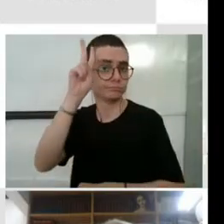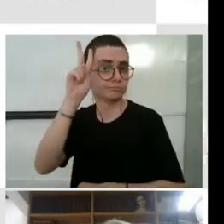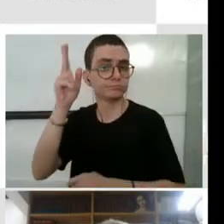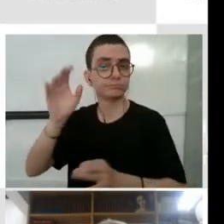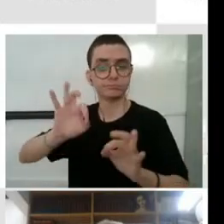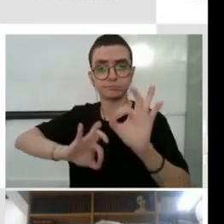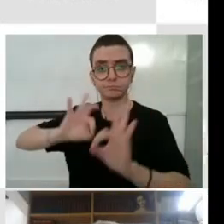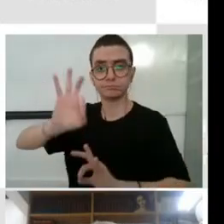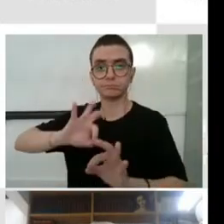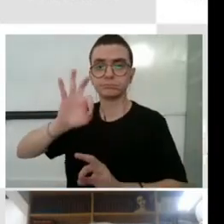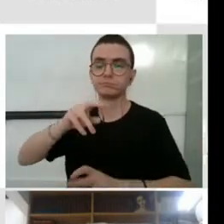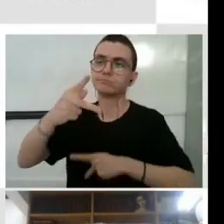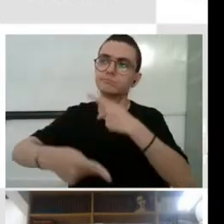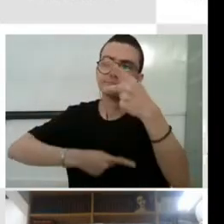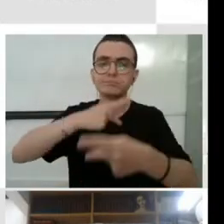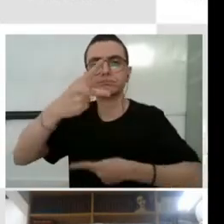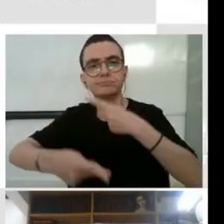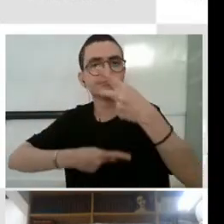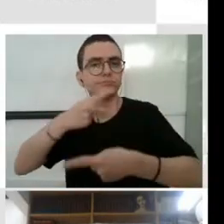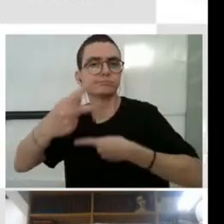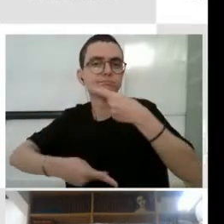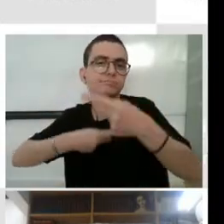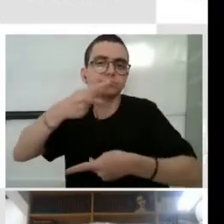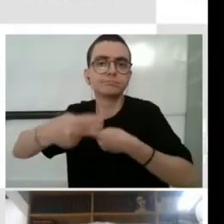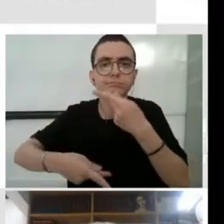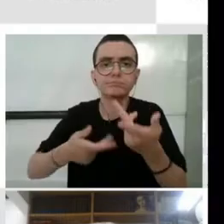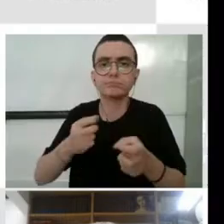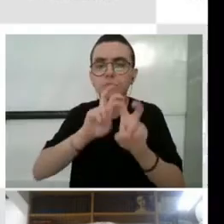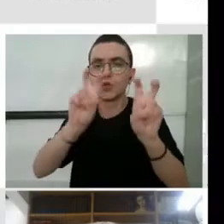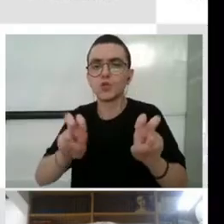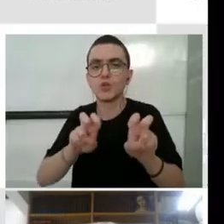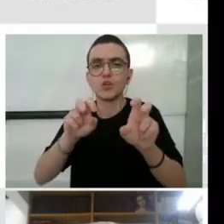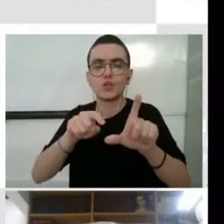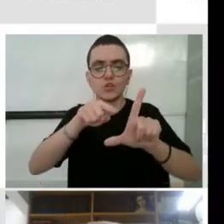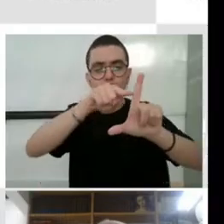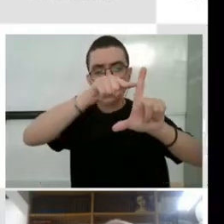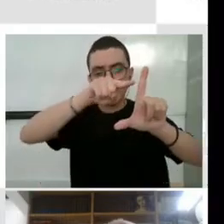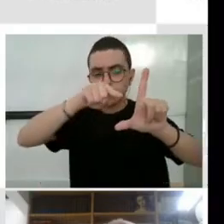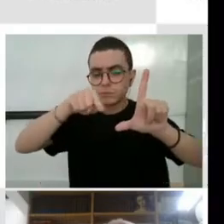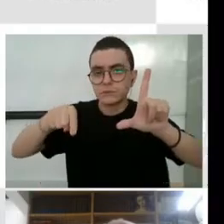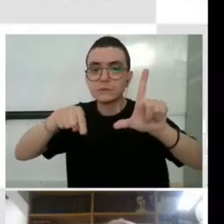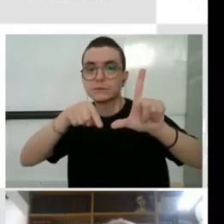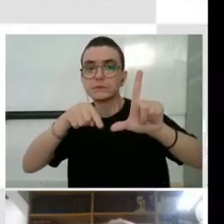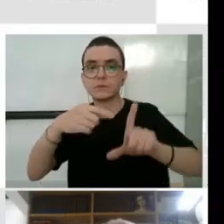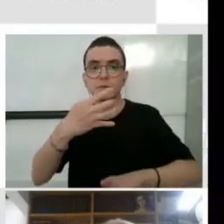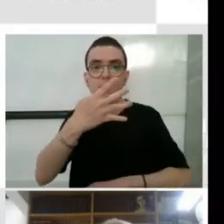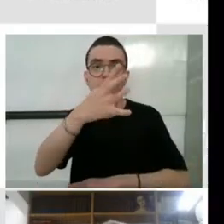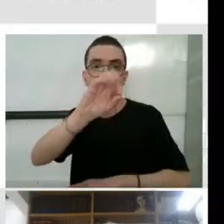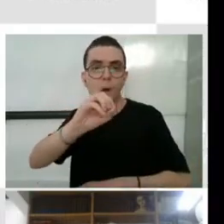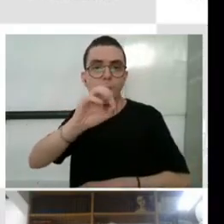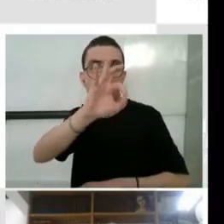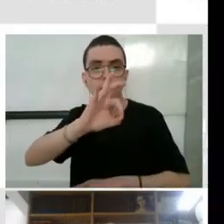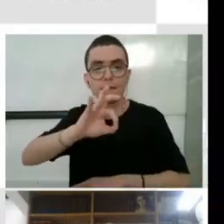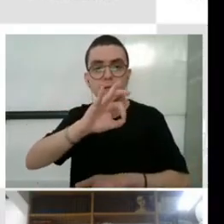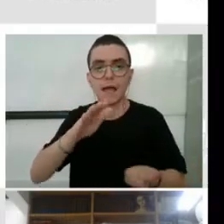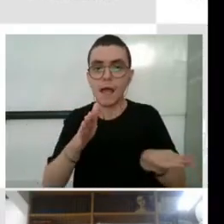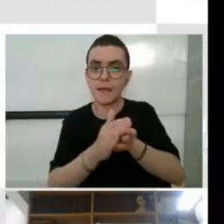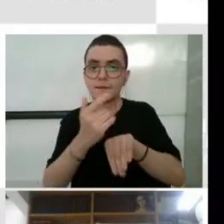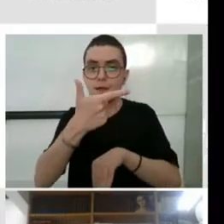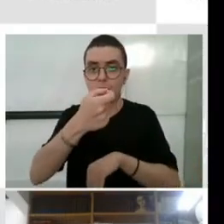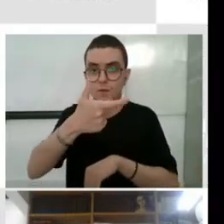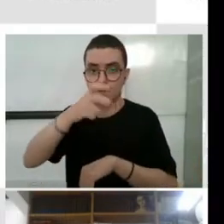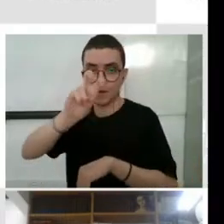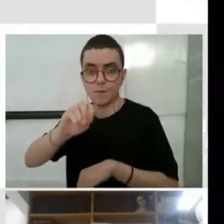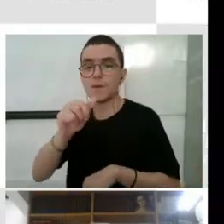Energia se falava em uma diminuição de 40% até 2050, o que nós estamos vendo é que a China,